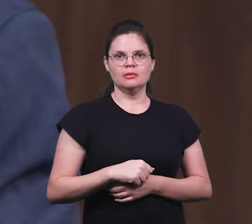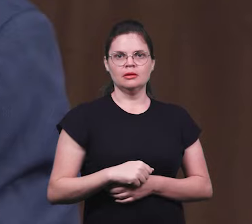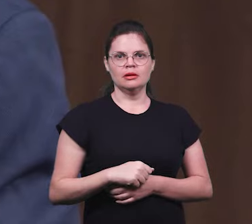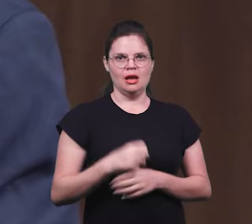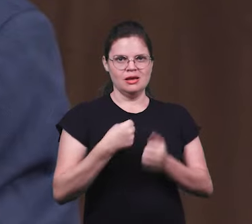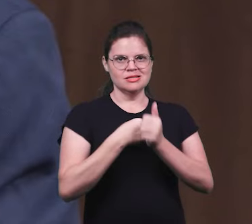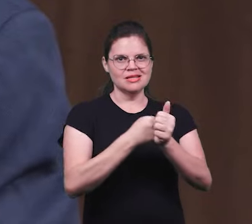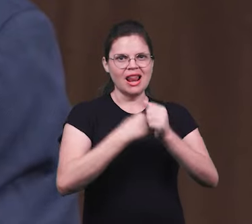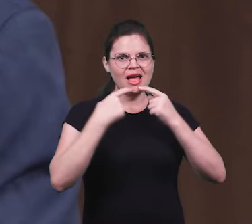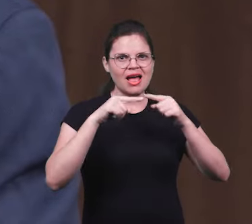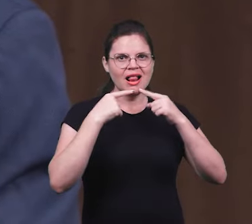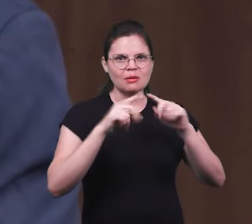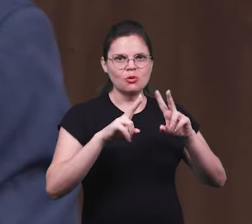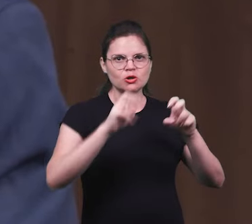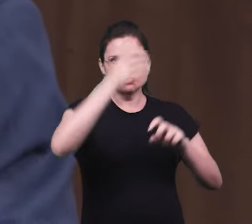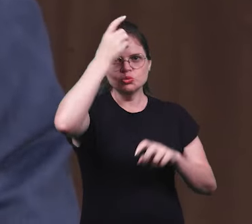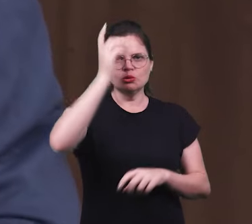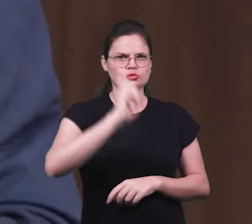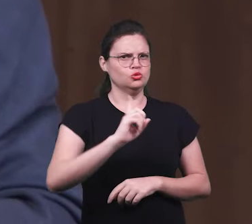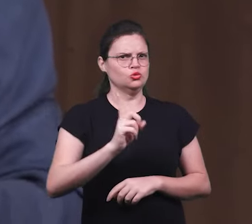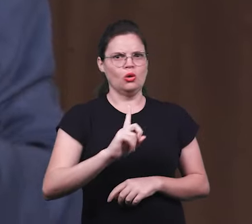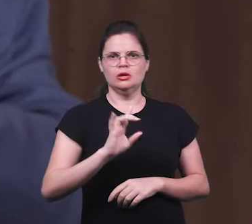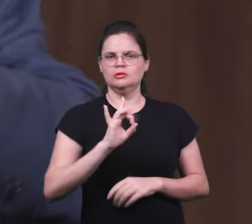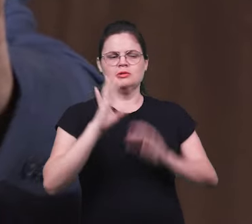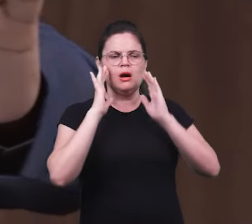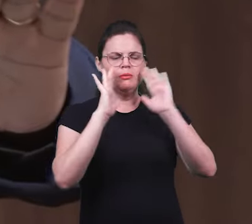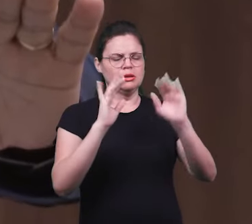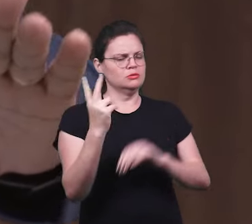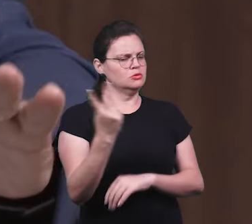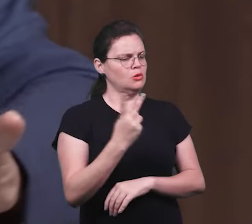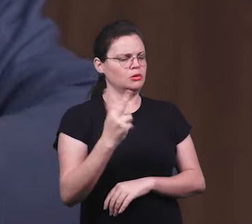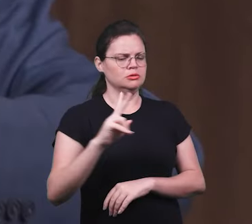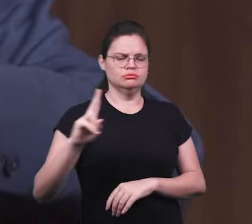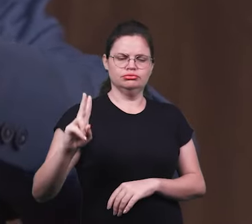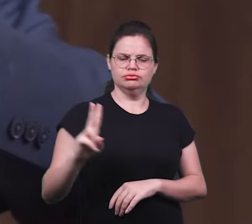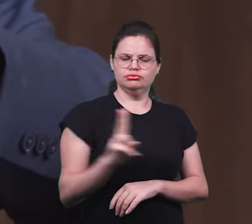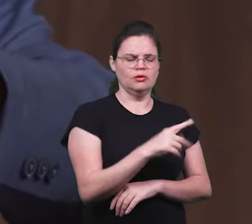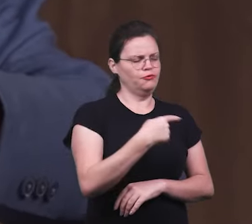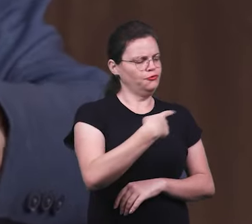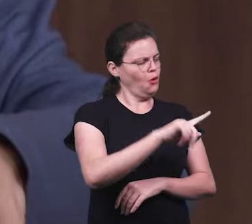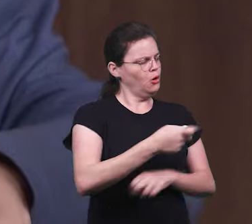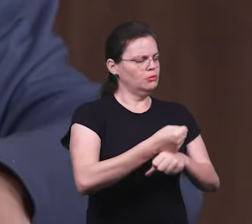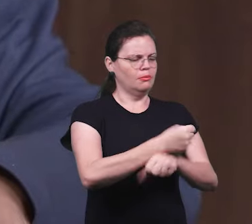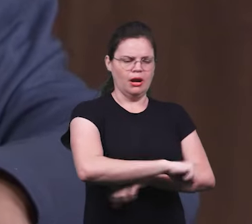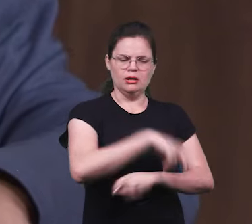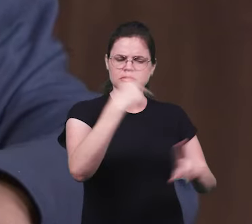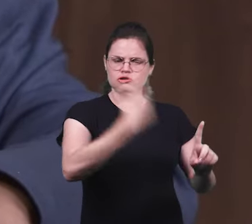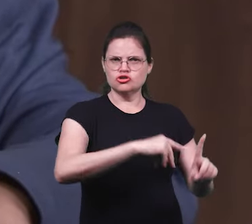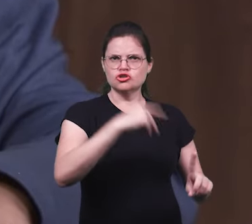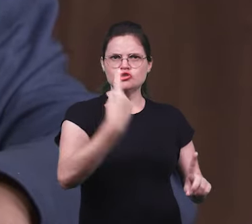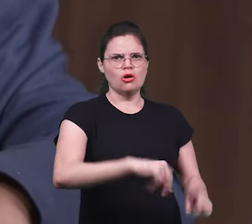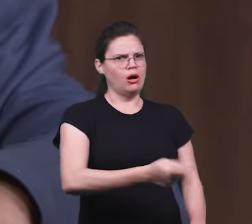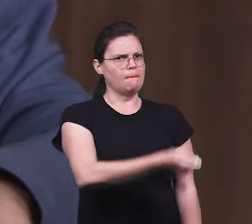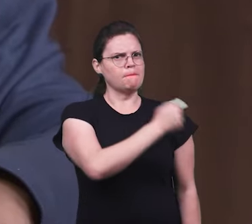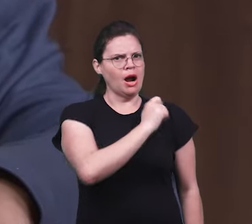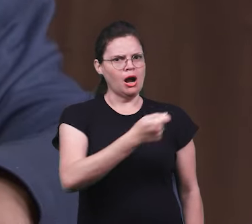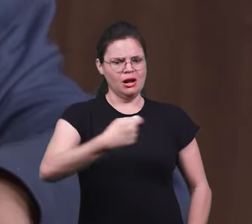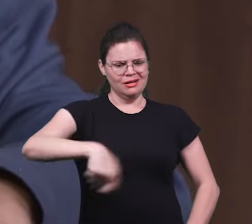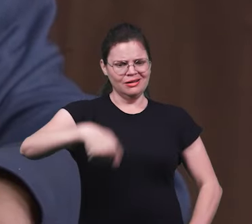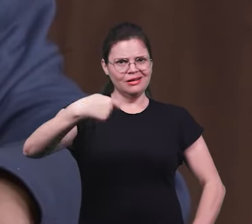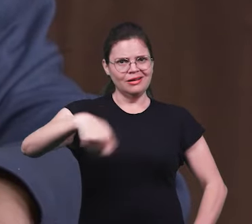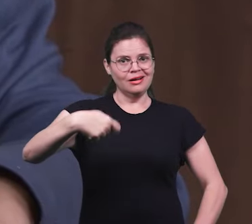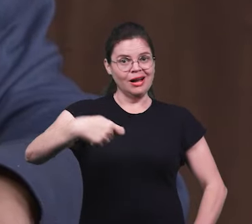dom de Paulo. Ele foi com Paulo, foram pregar, foram presos, levaram chicotada, e chicote aqui, mano, era chicote.